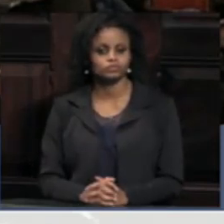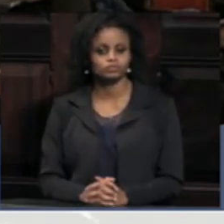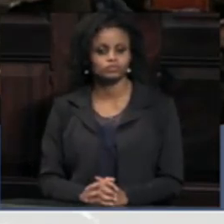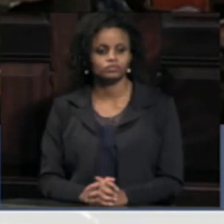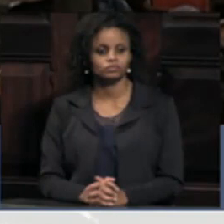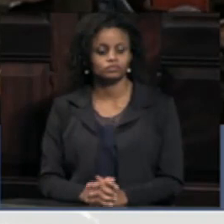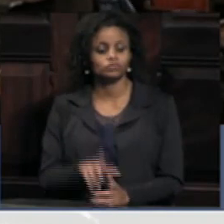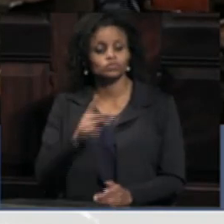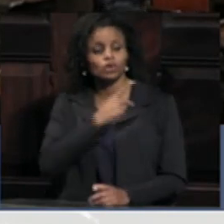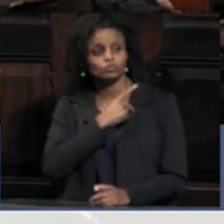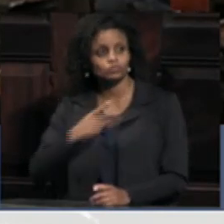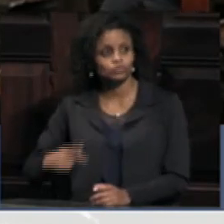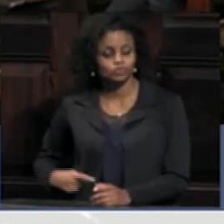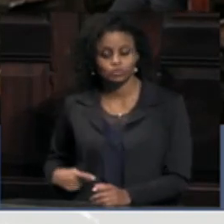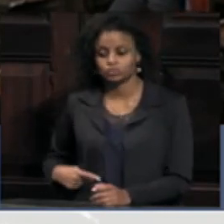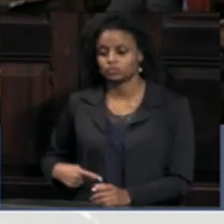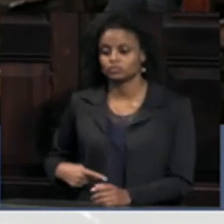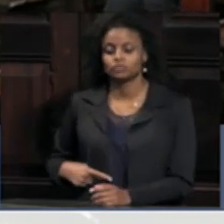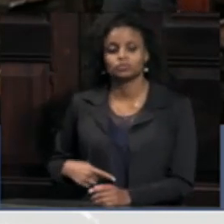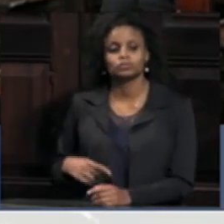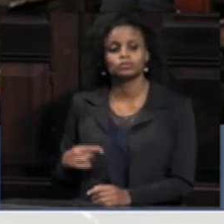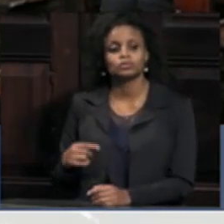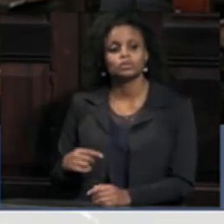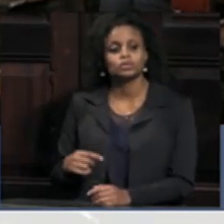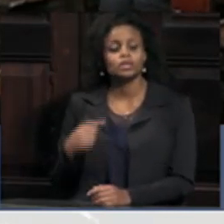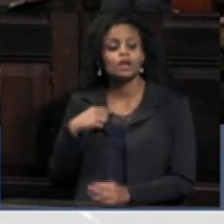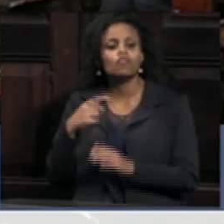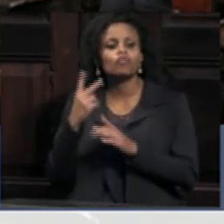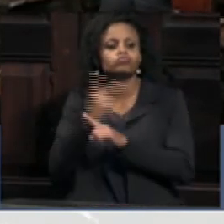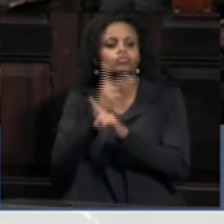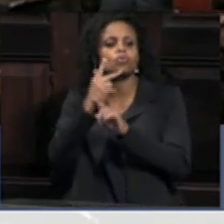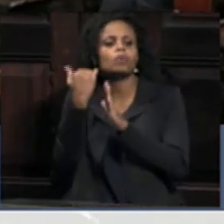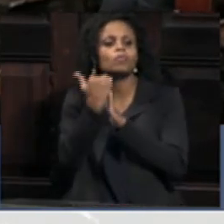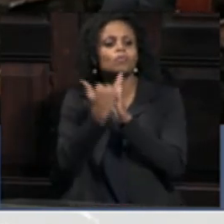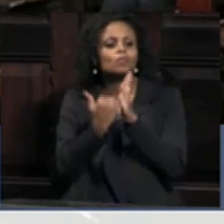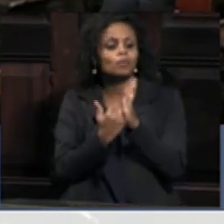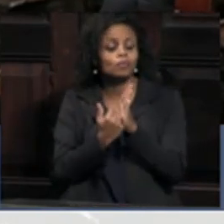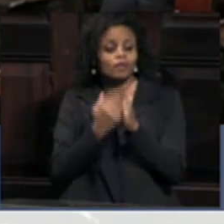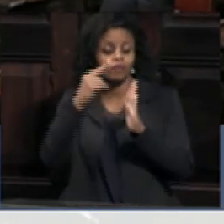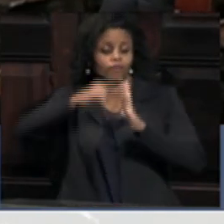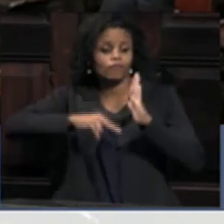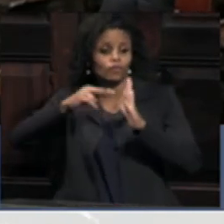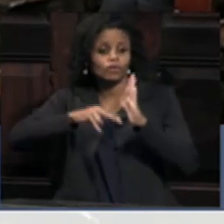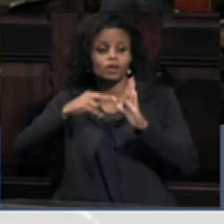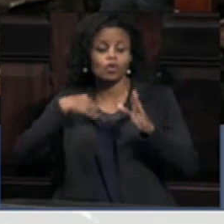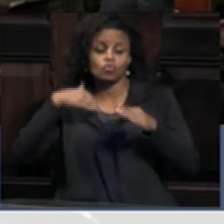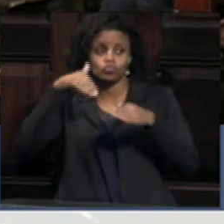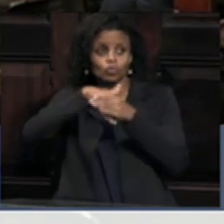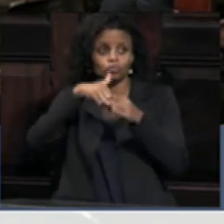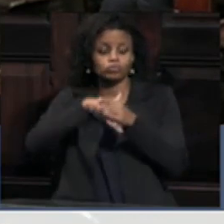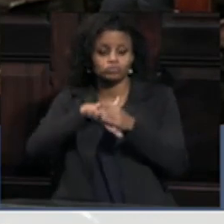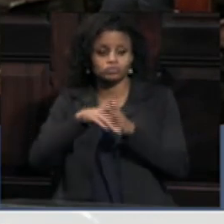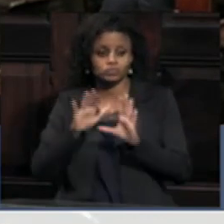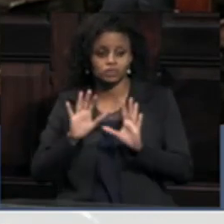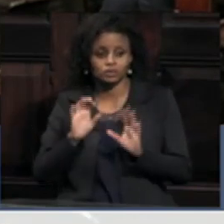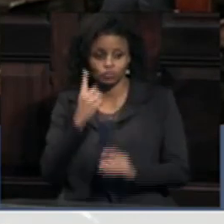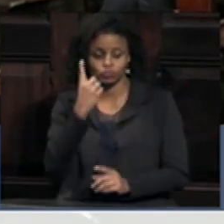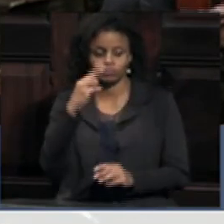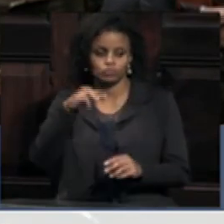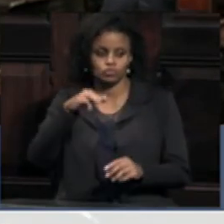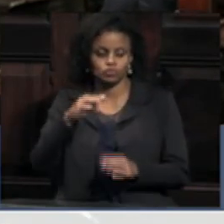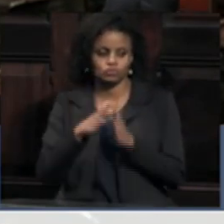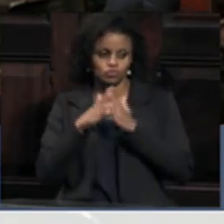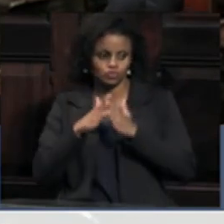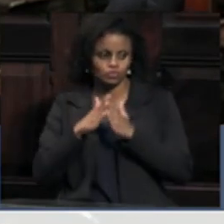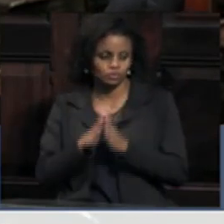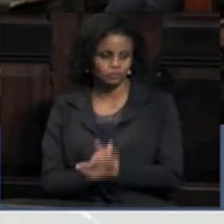Senhor presidente, vou buscar minha pauta para votar coerentemente com o colégio de líderes. 1 minuto. Pois